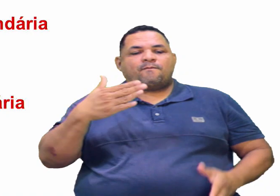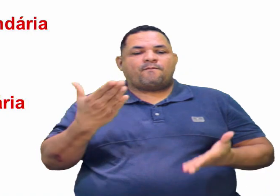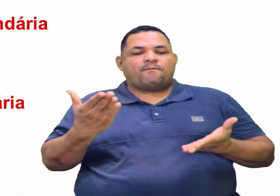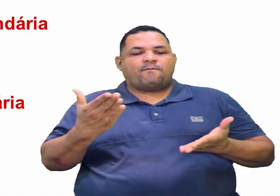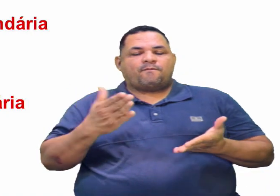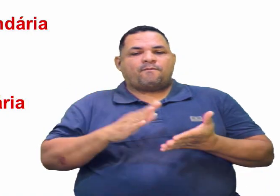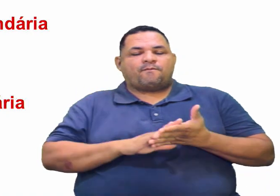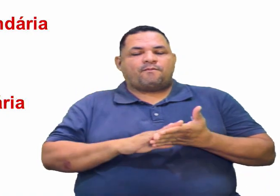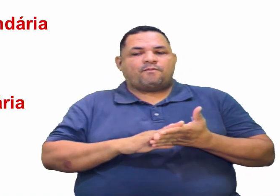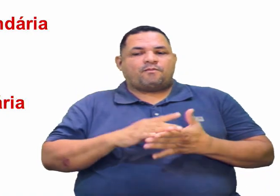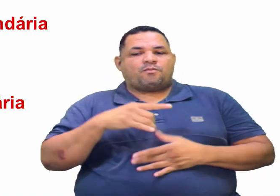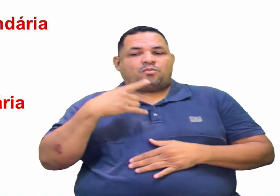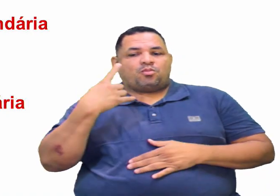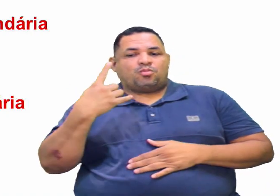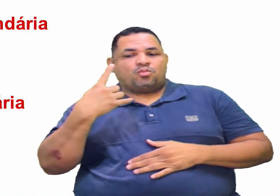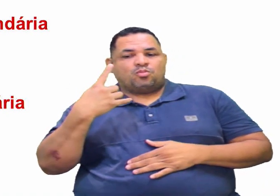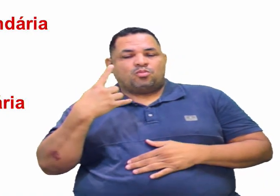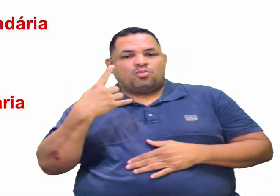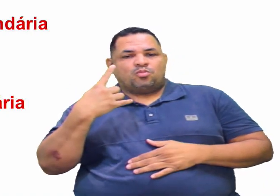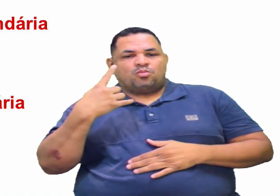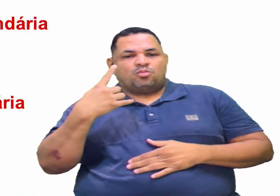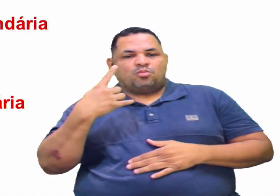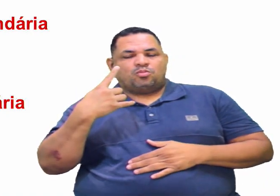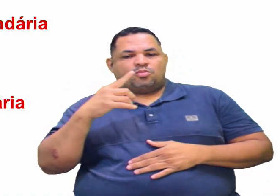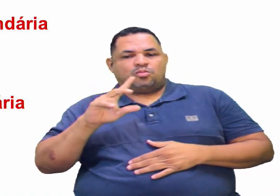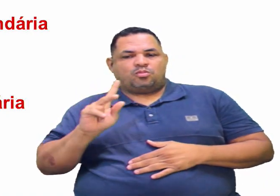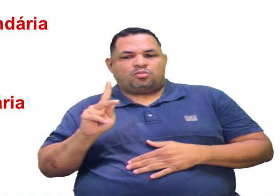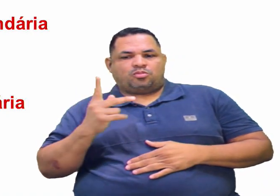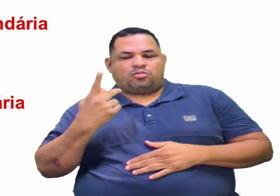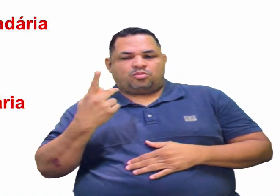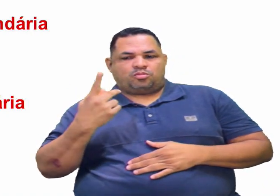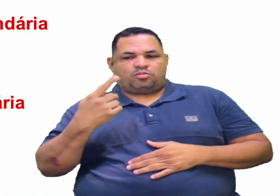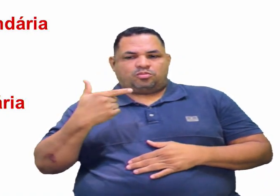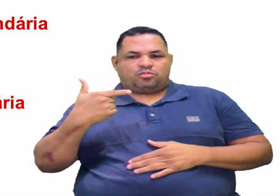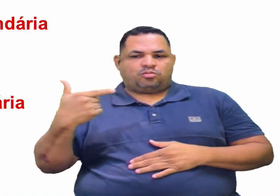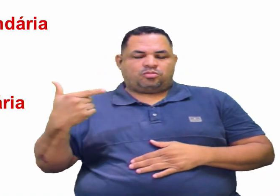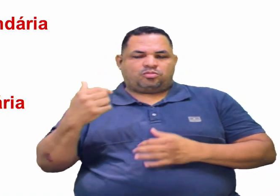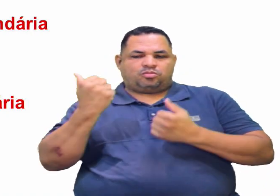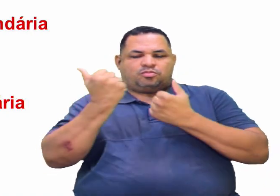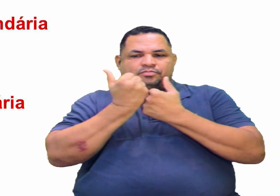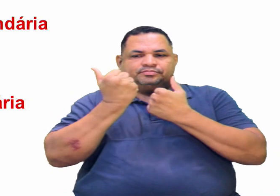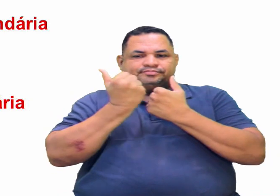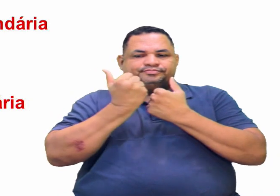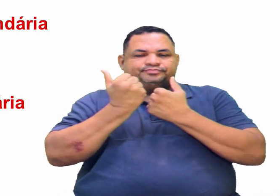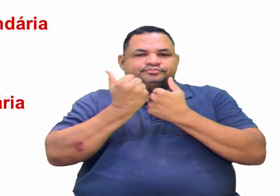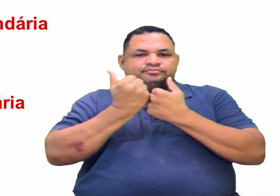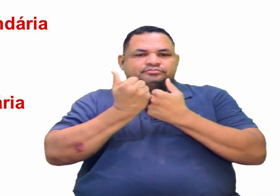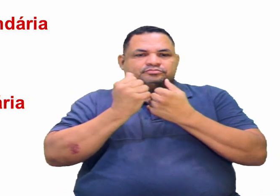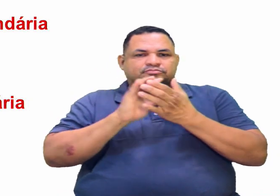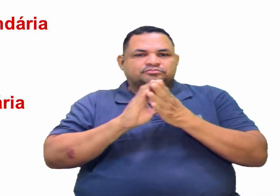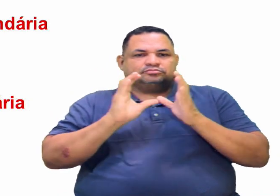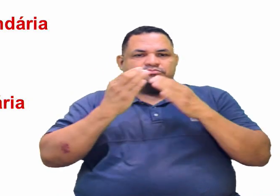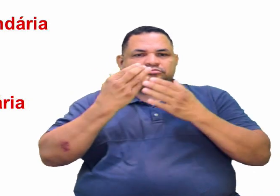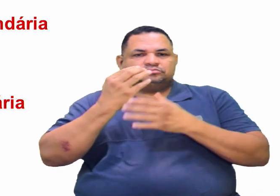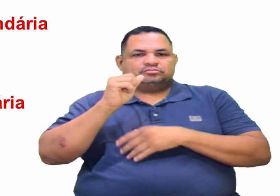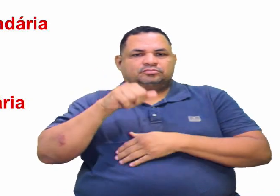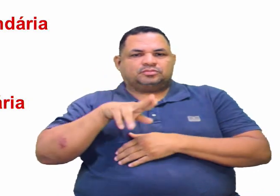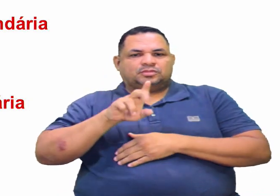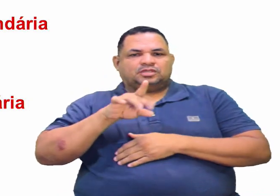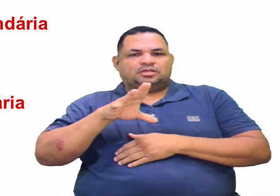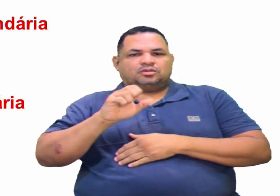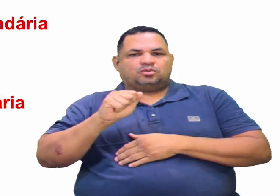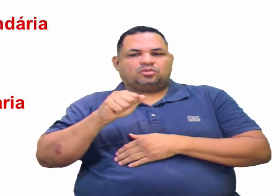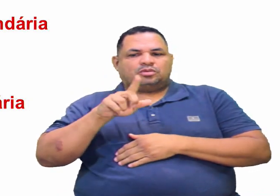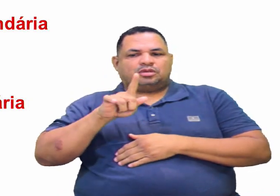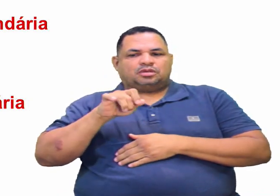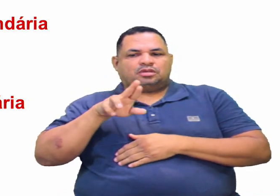aquelas que apenas um dos seus hidrogênios é substituído por um grupo alquila ou